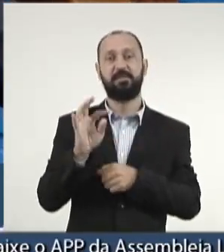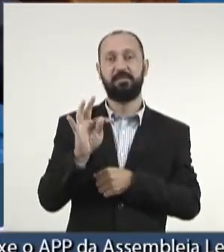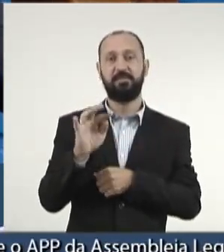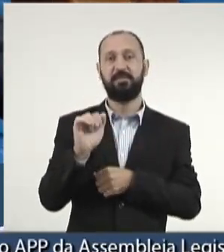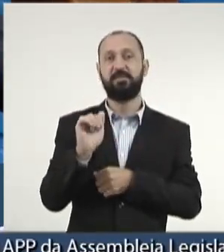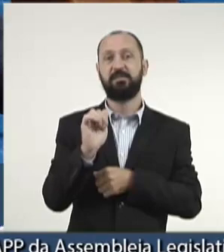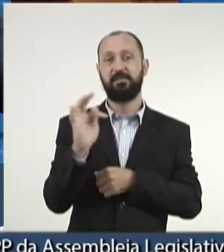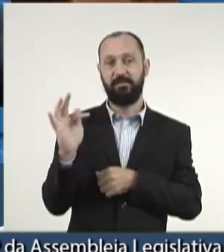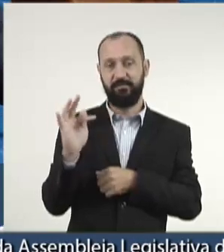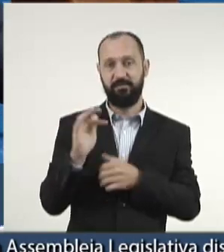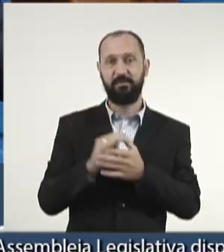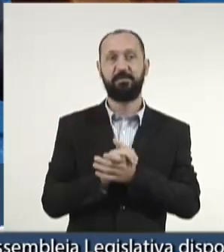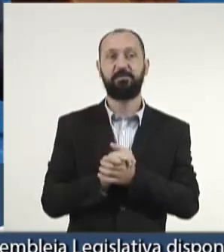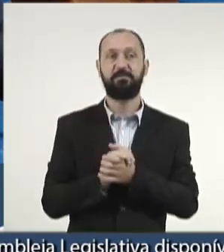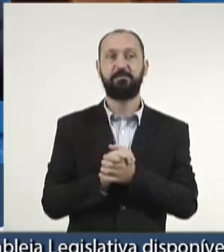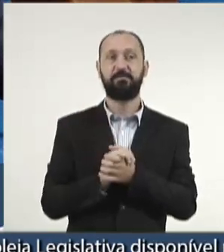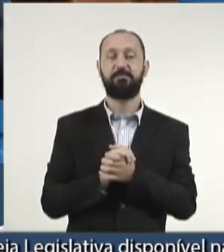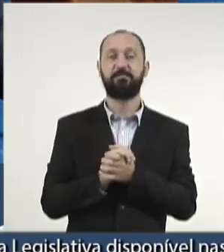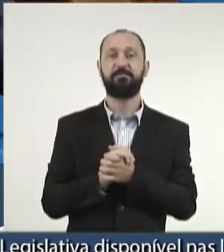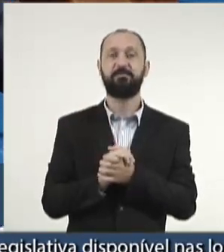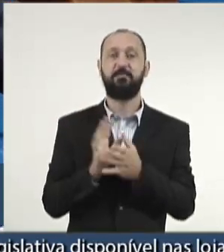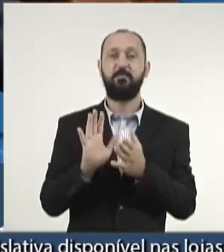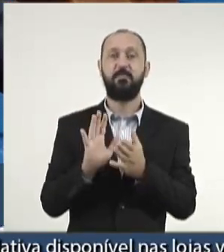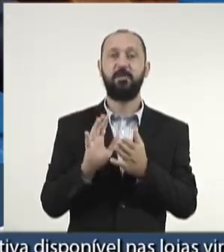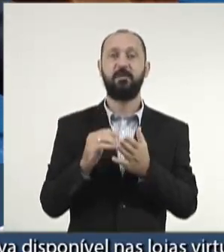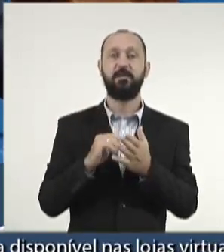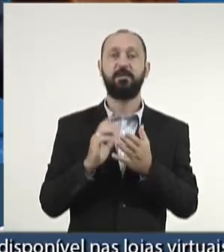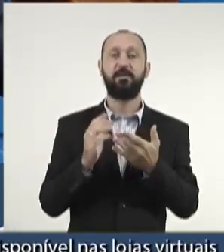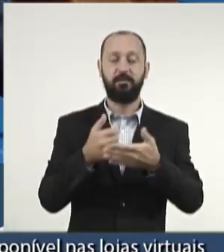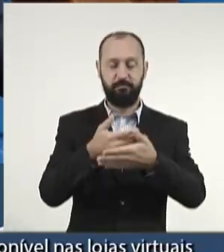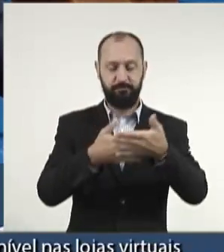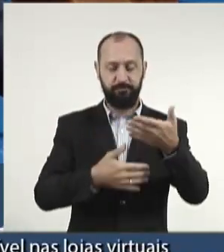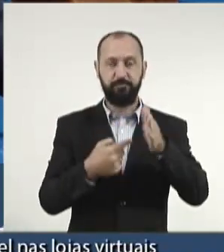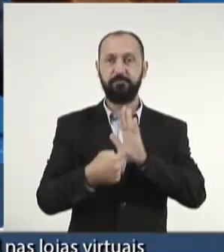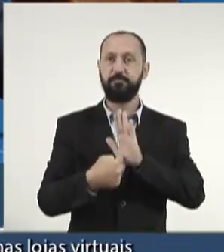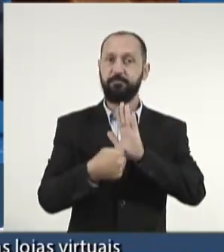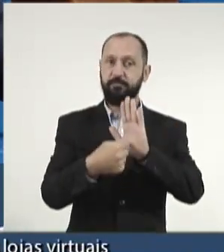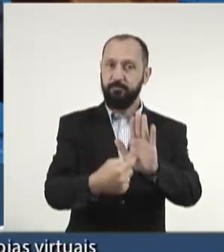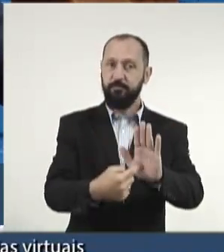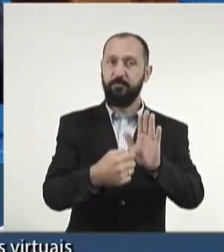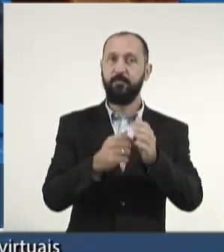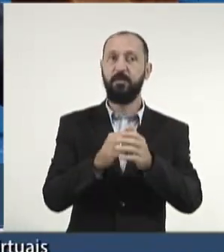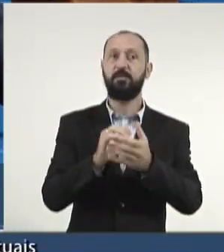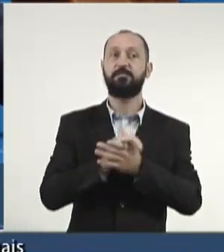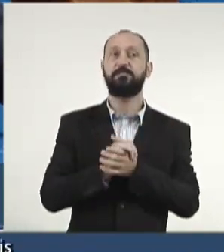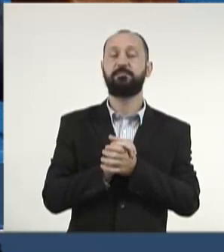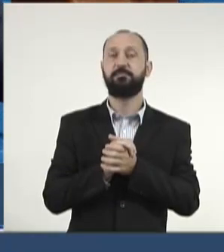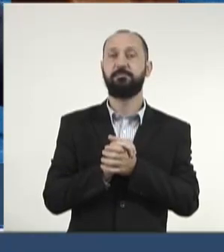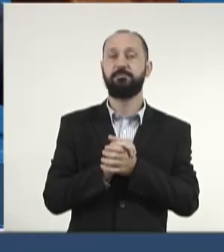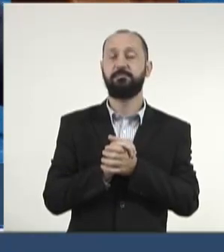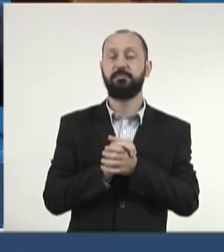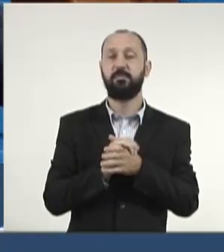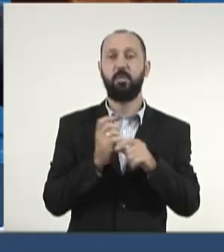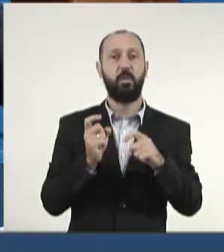este teste. Ele apresentou o seu atestado